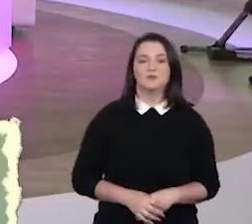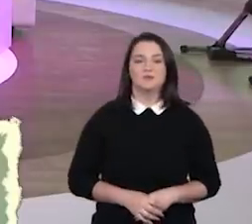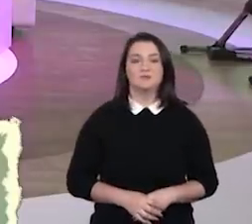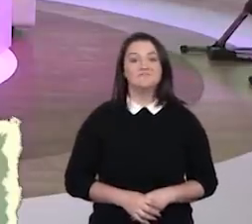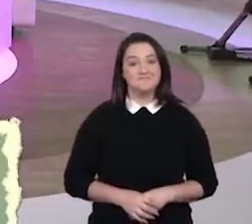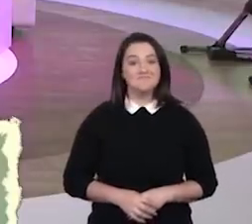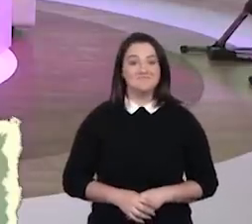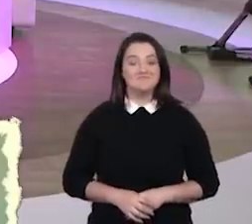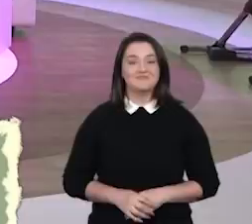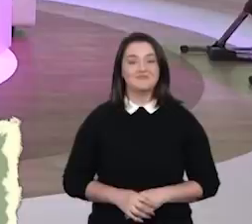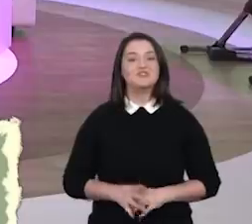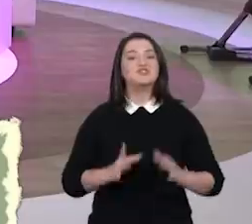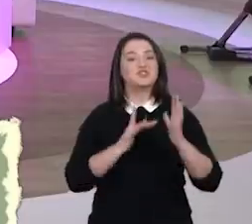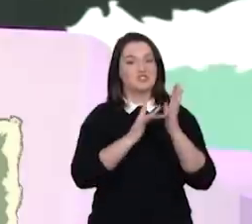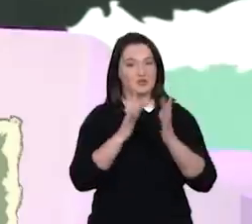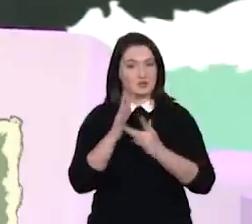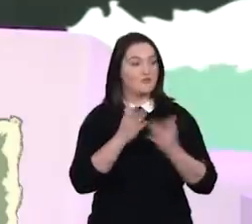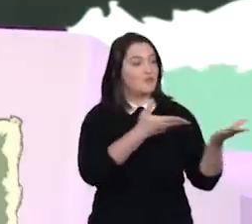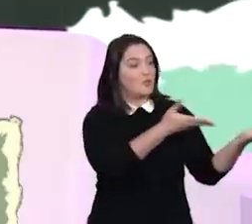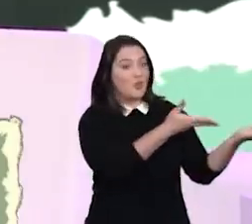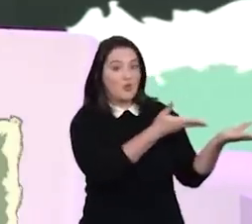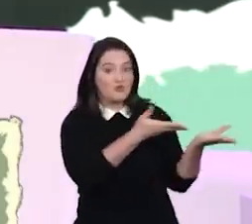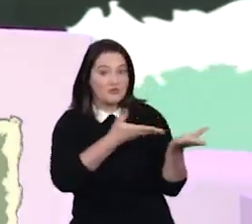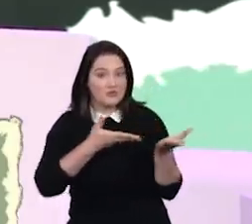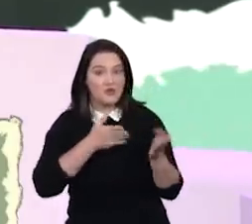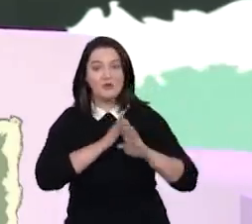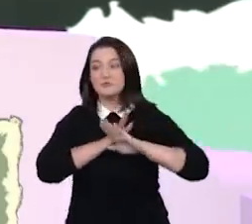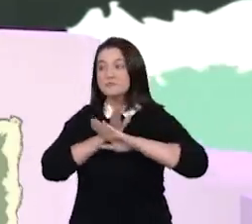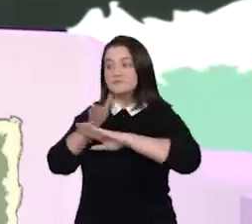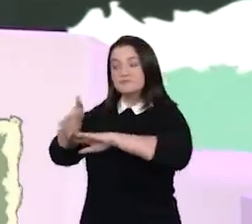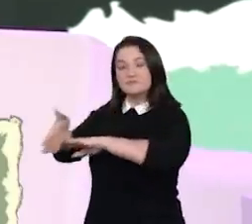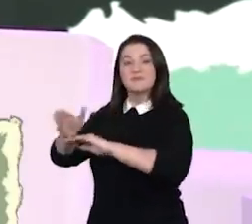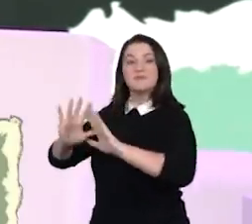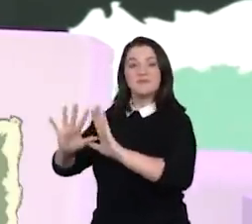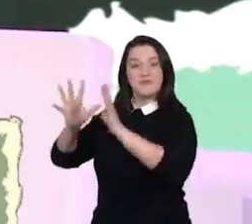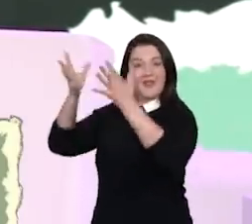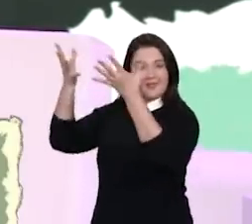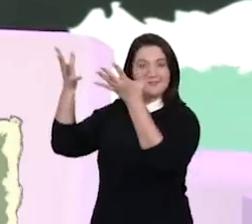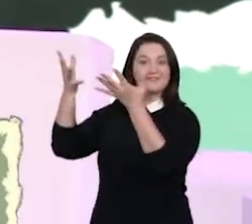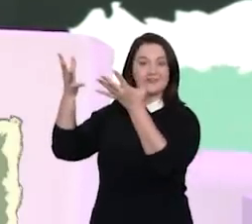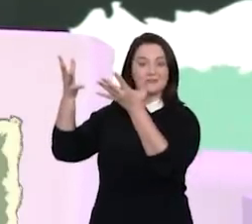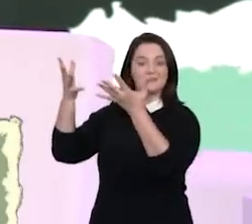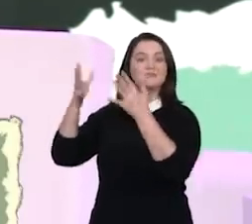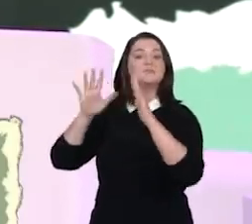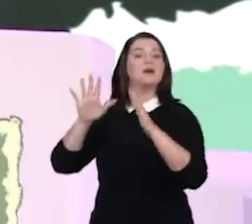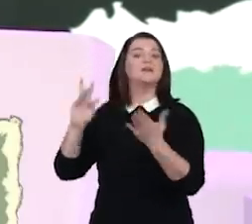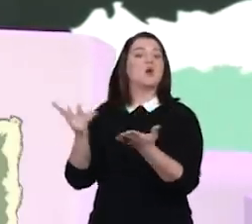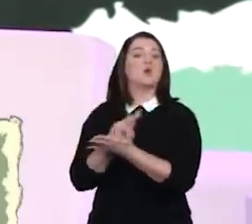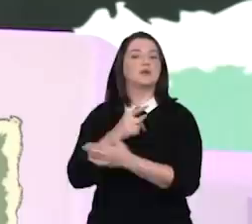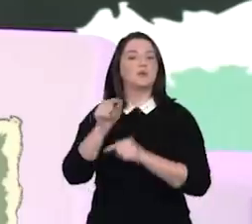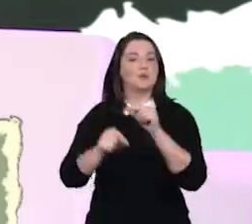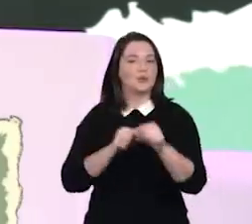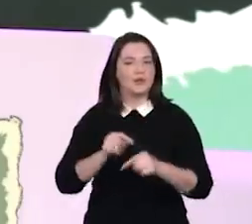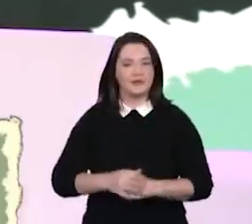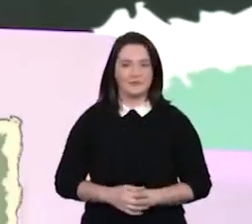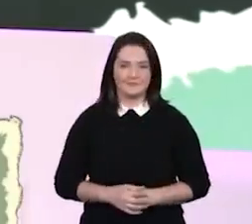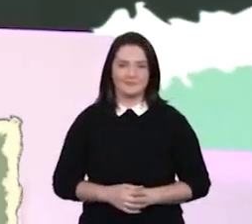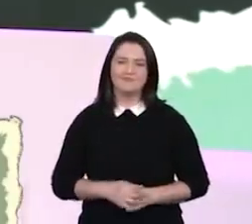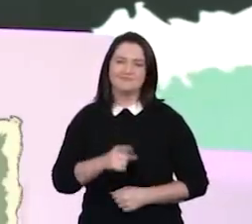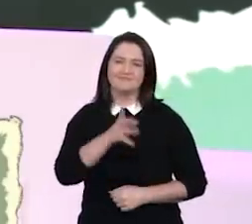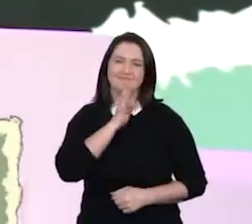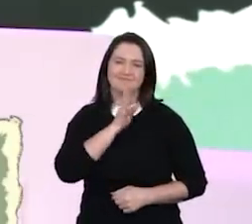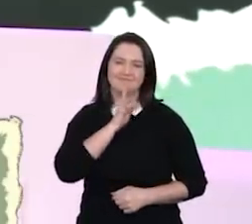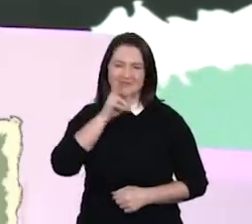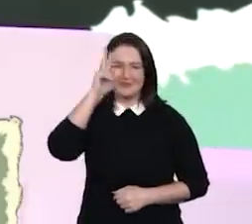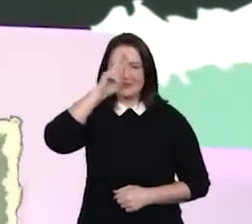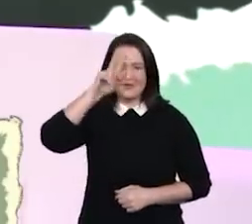estão ali, naquela festa, felizes, mas chega um momento que acontece o que você já